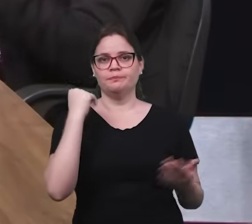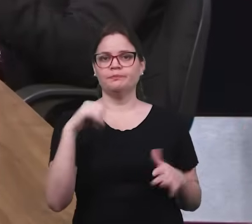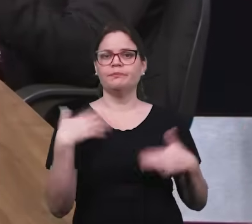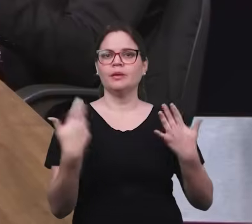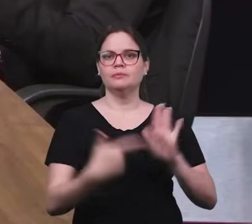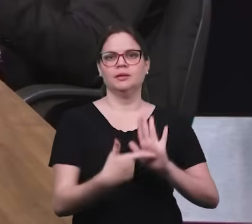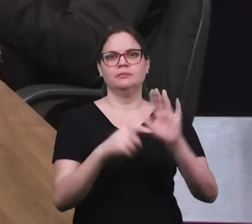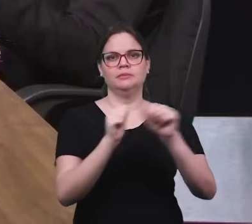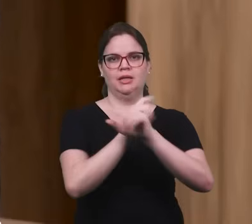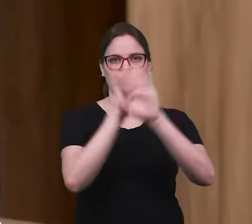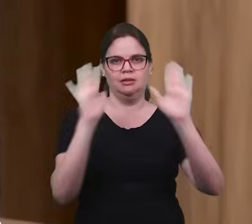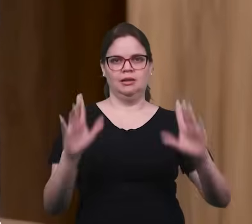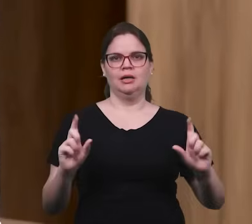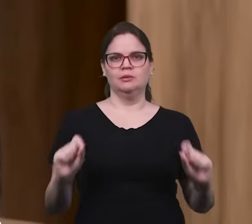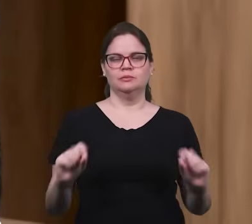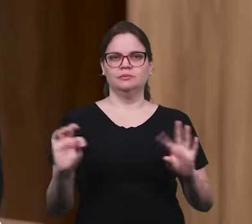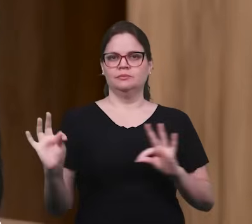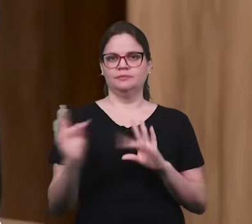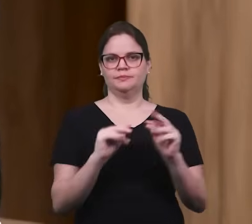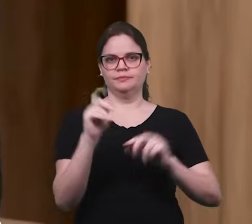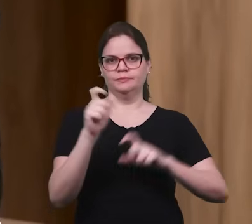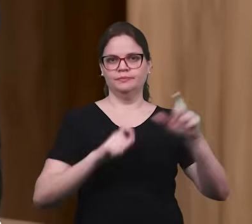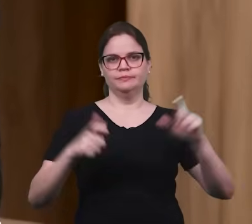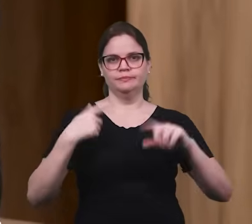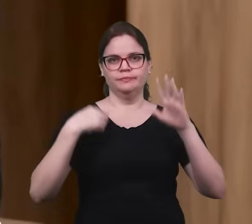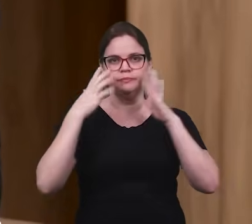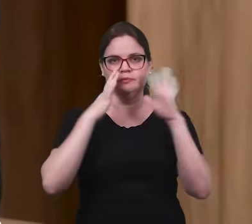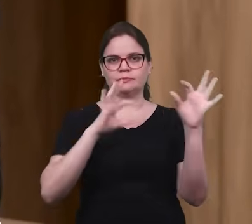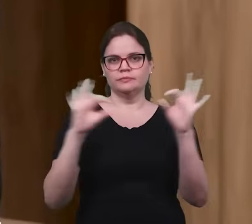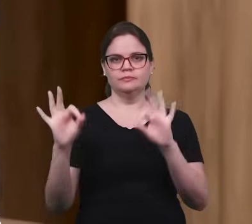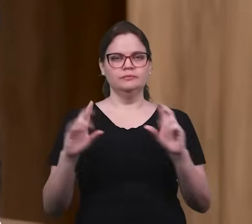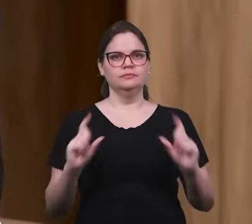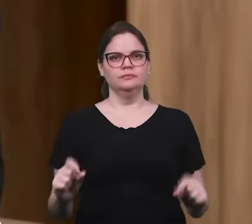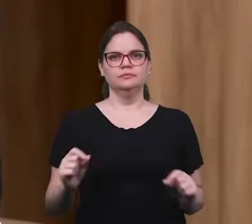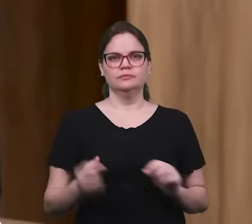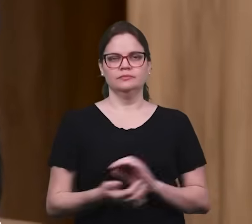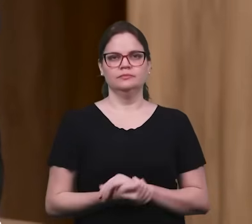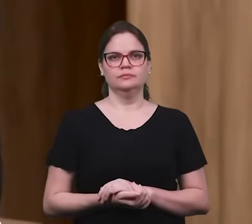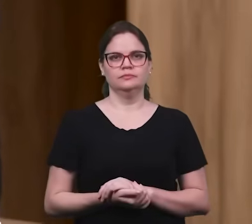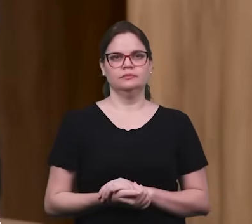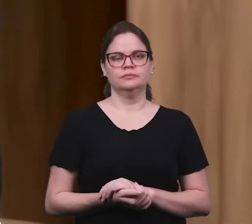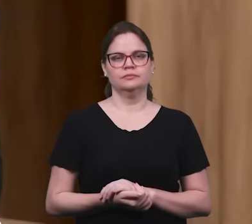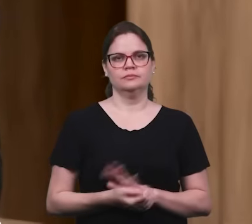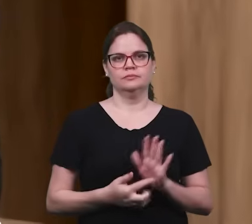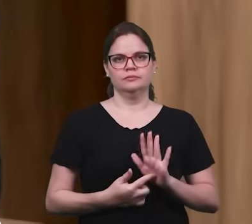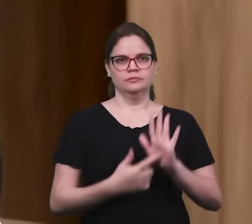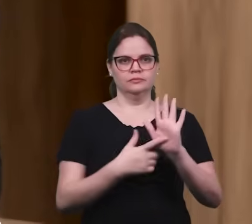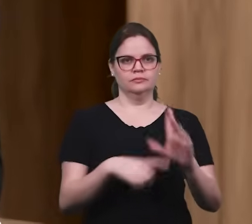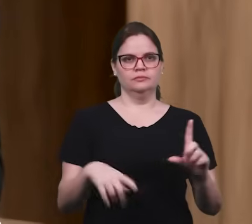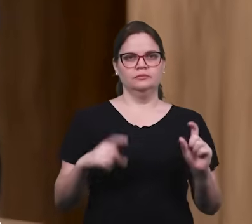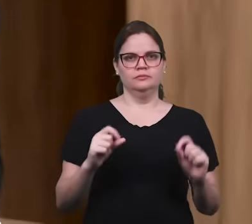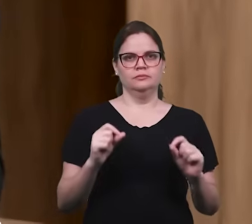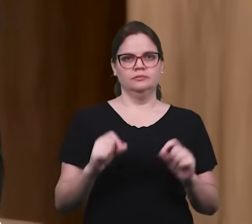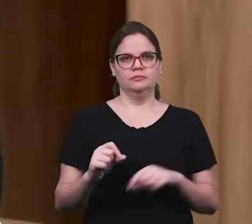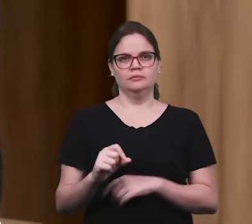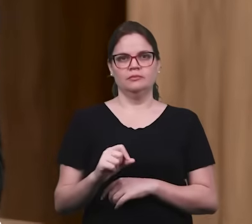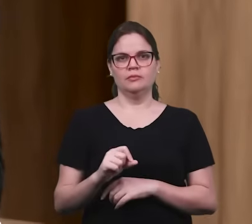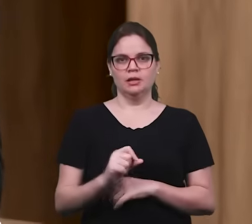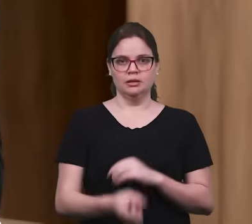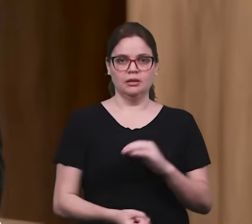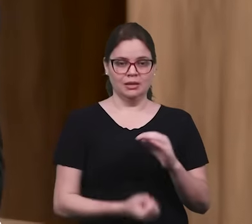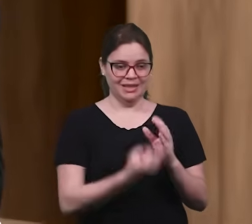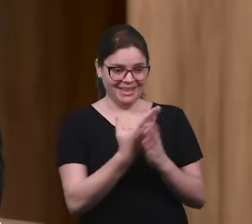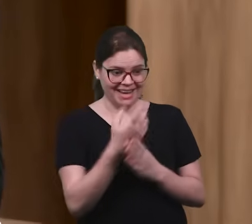ficar bem claro, né, para todos que estão nos assistindo, que na verdade trata-se de fato ali da luz